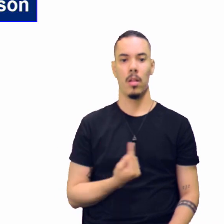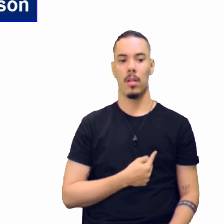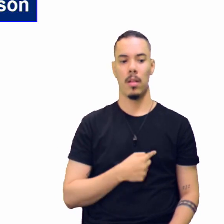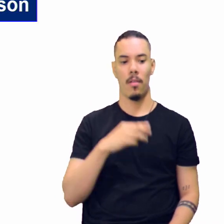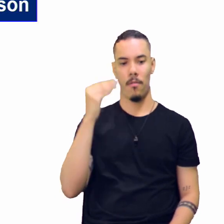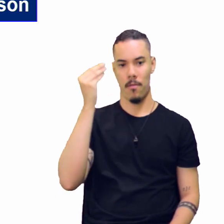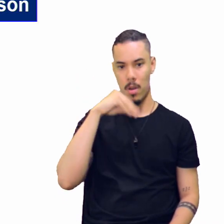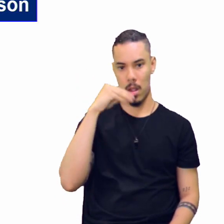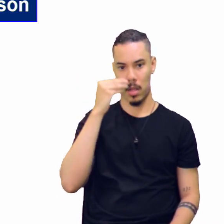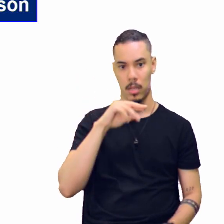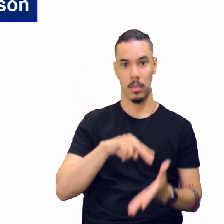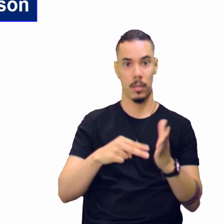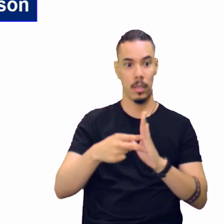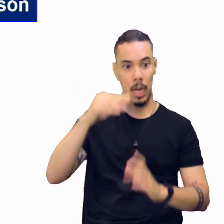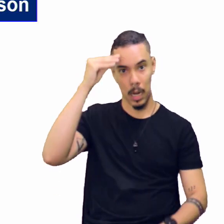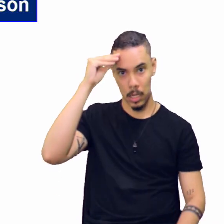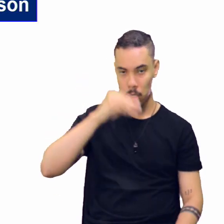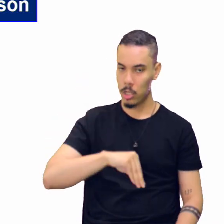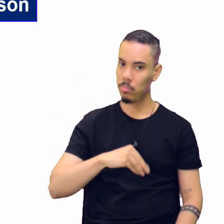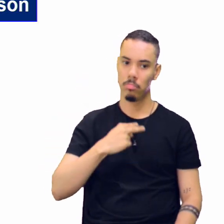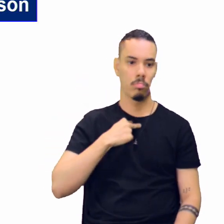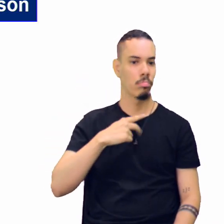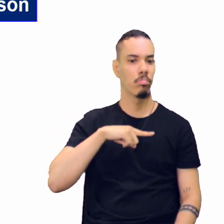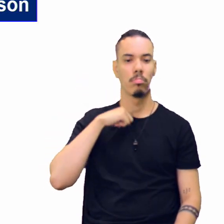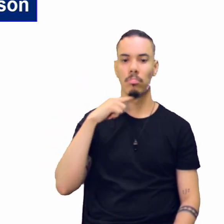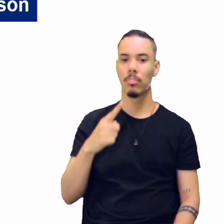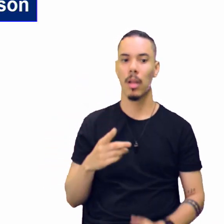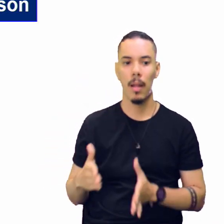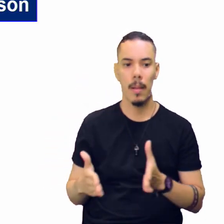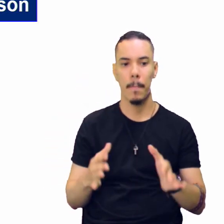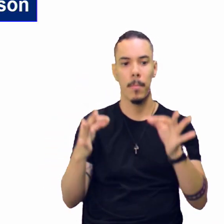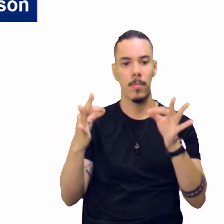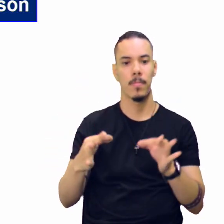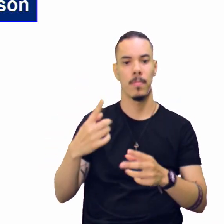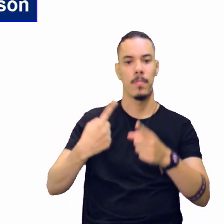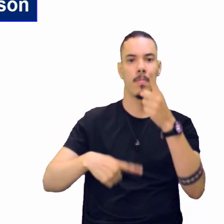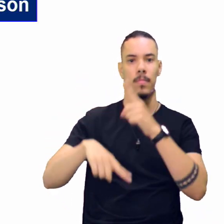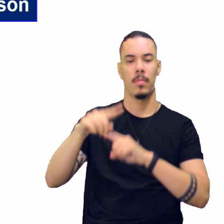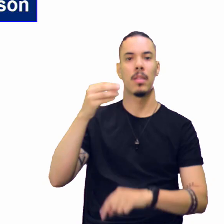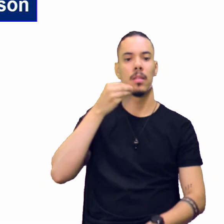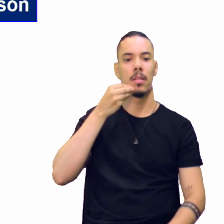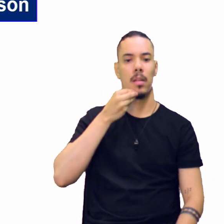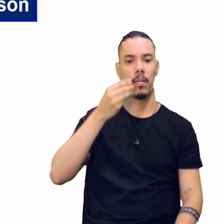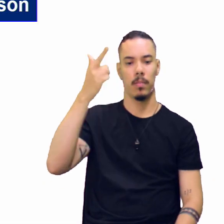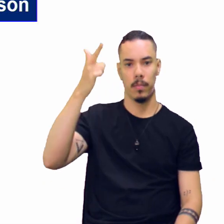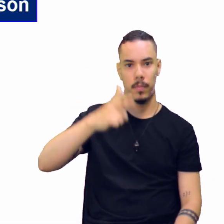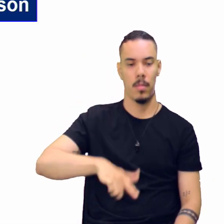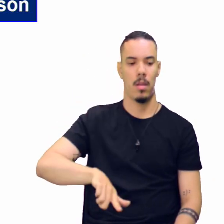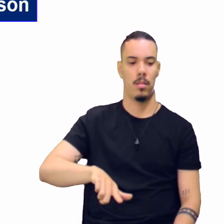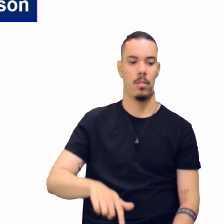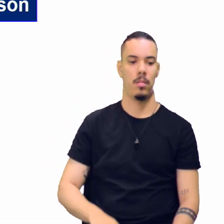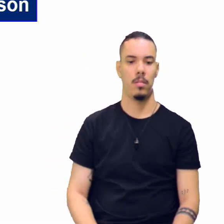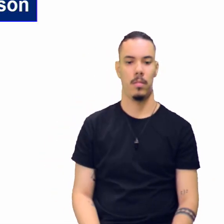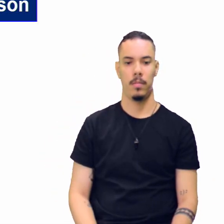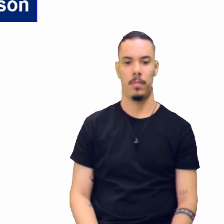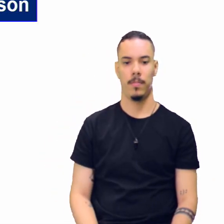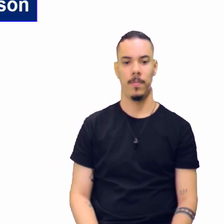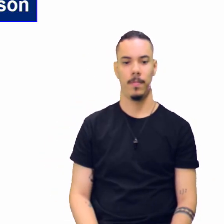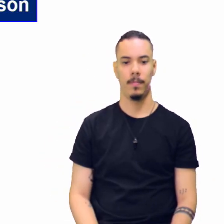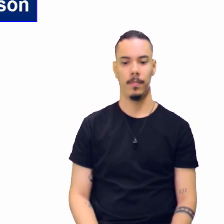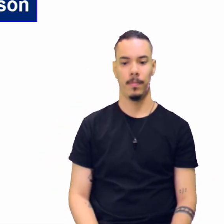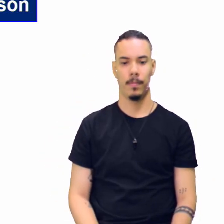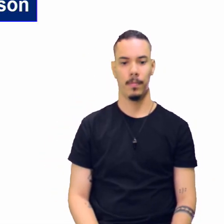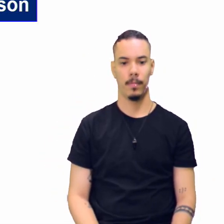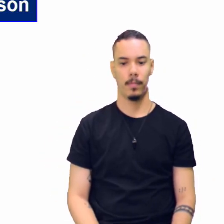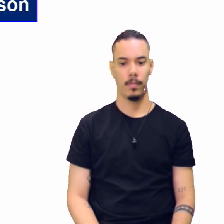maior fraqueza é desistir. O caminho mais certo para o sucesso é sempre tentar apenas uma